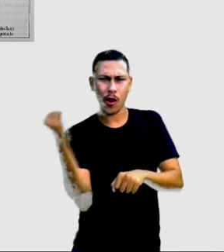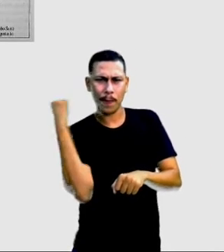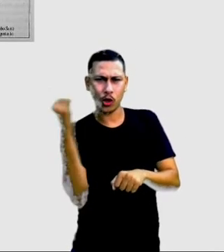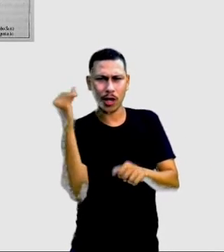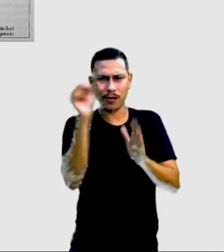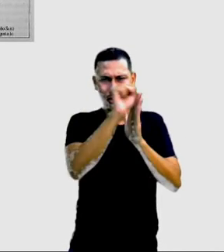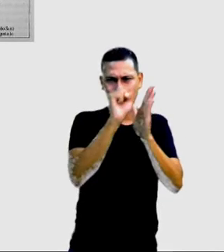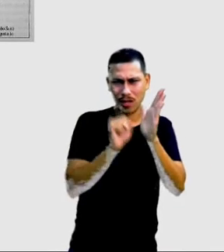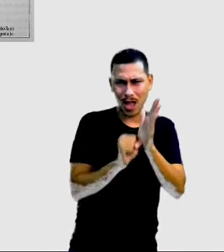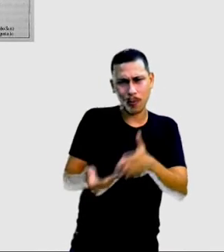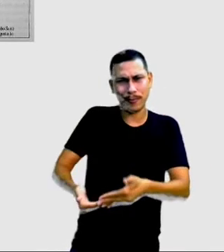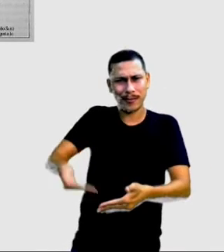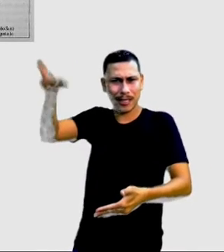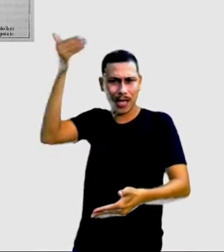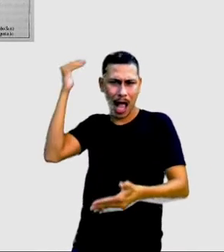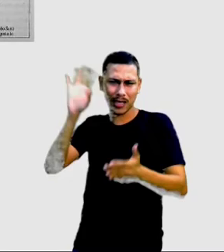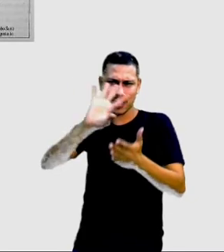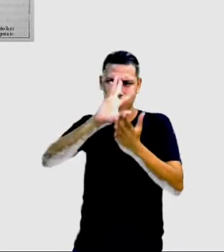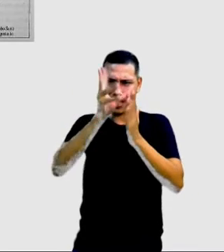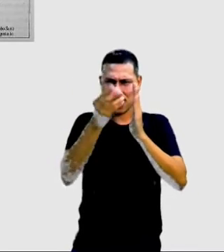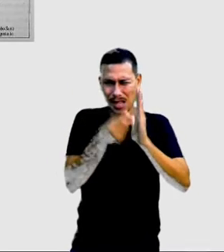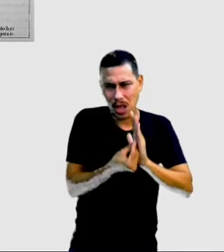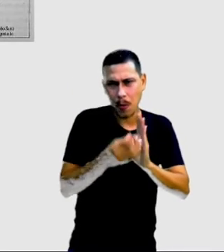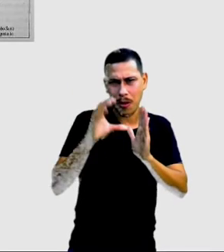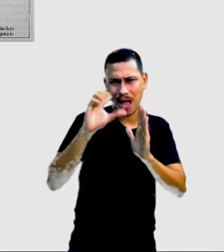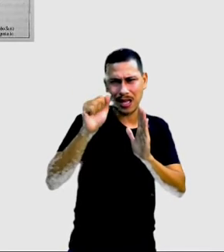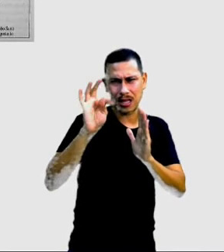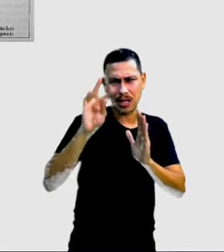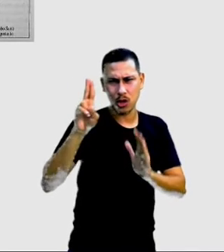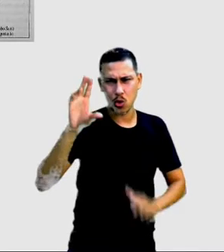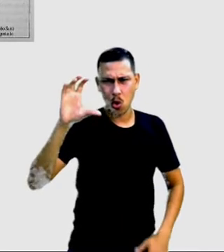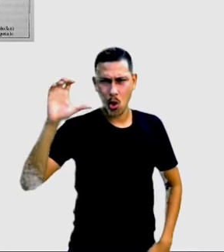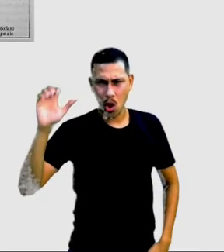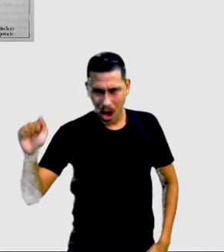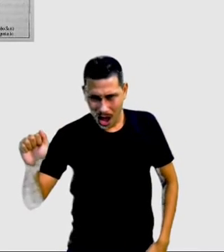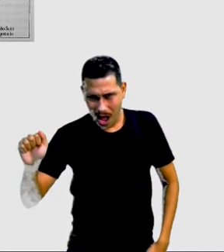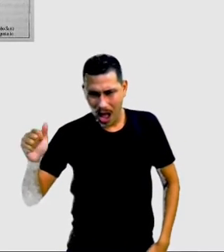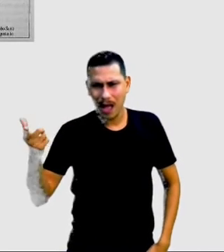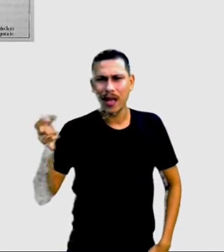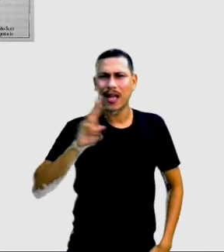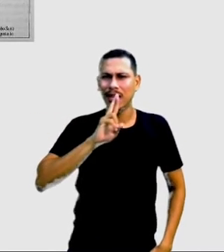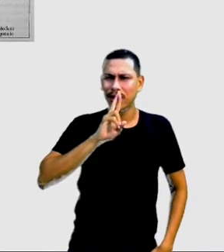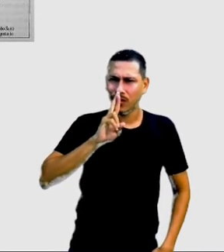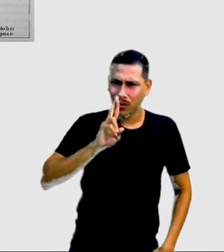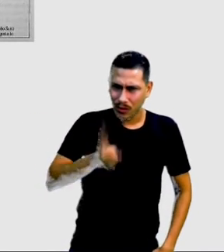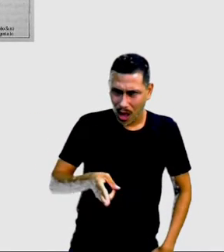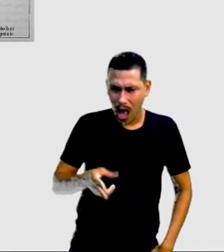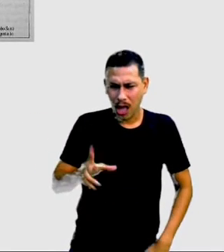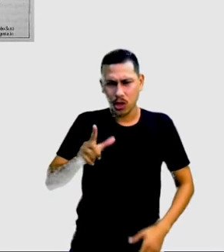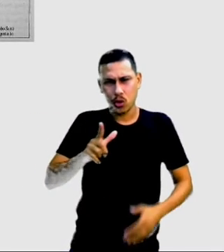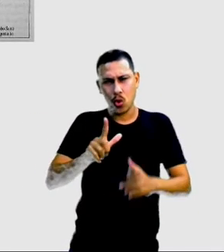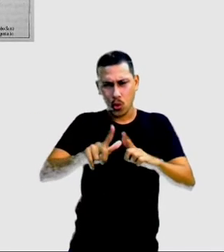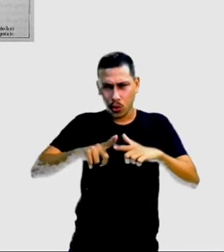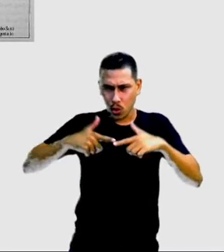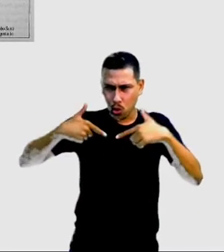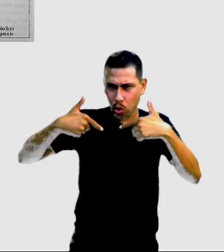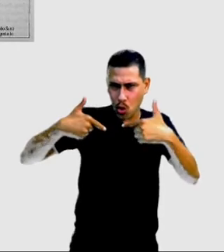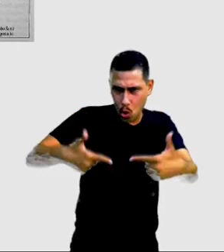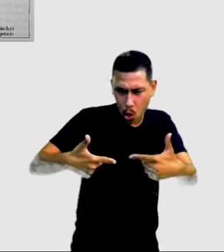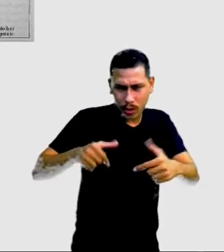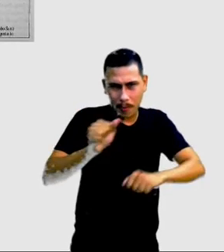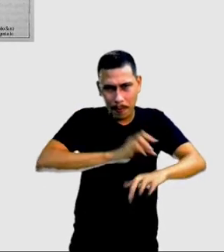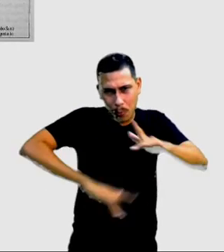o quilombo do Catucá resultou na luta dos escravos pela liberdade durante o caos político vivido em Pernambuco